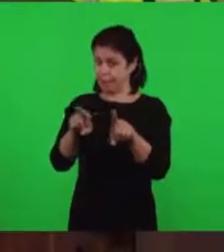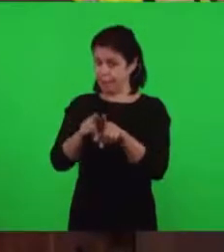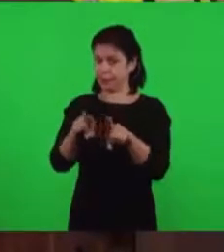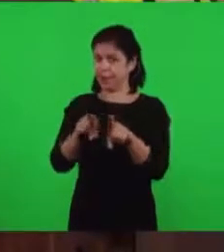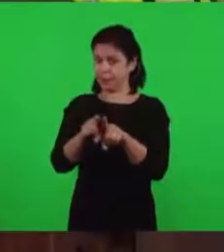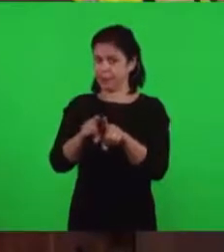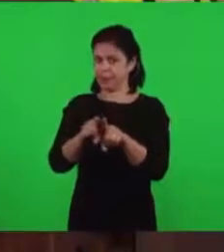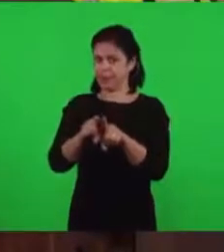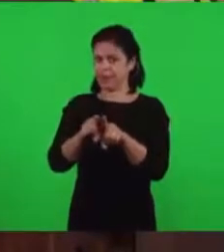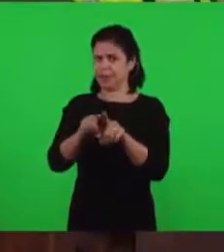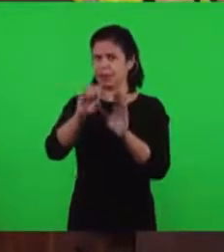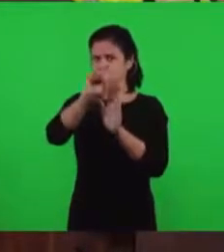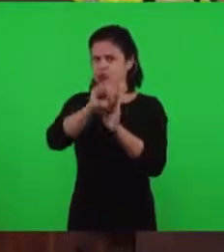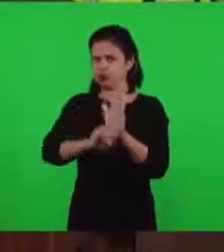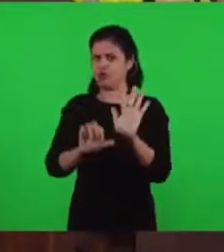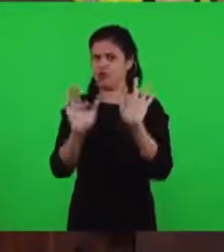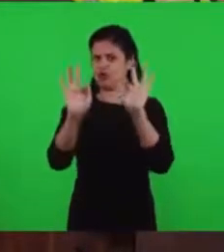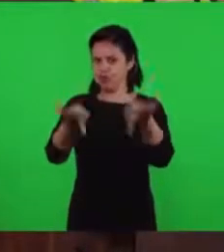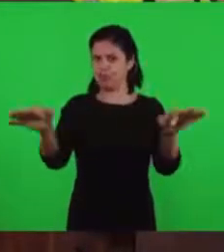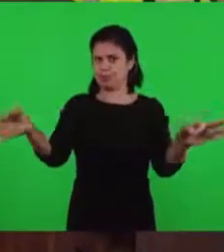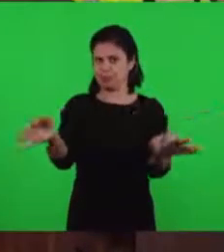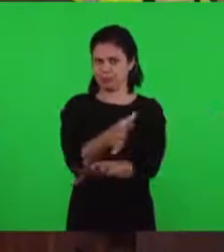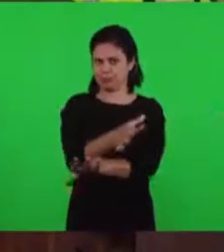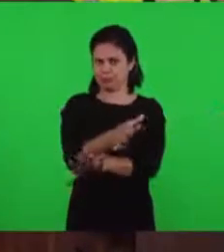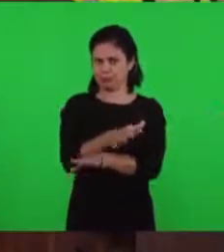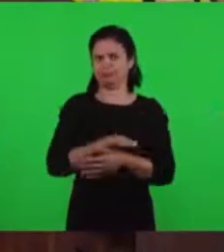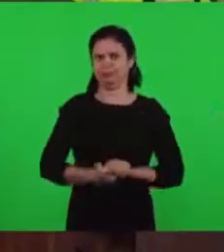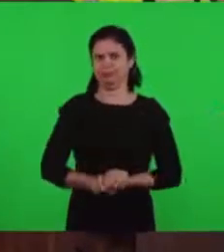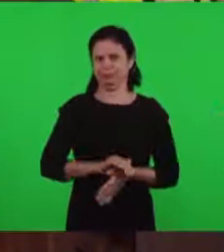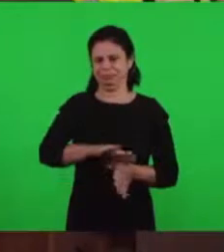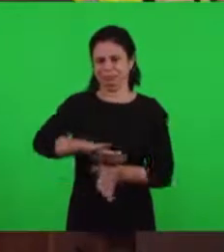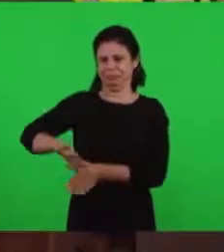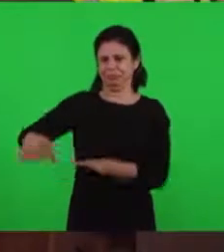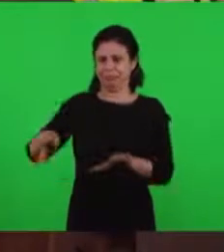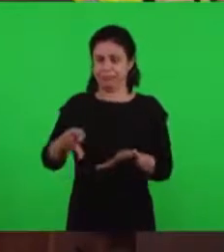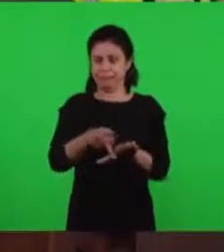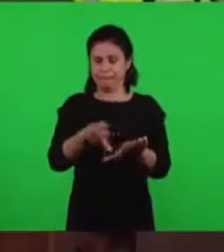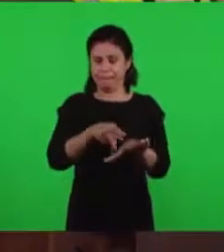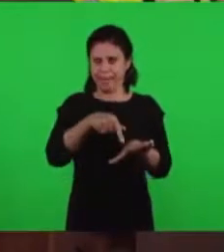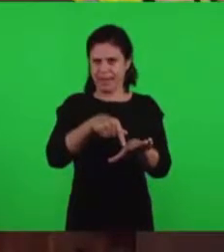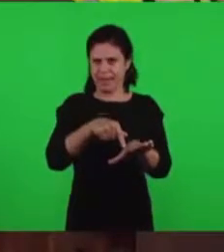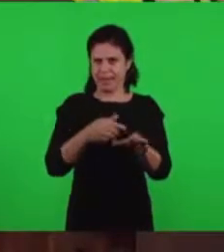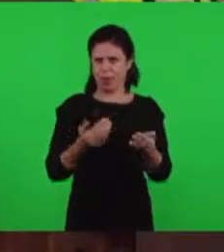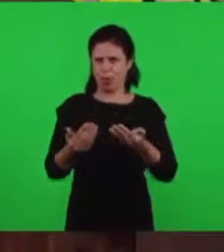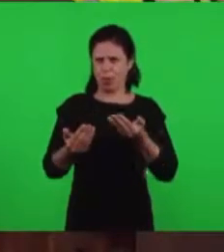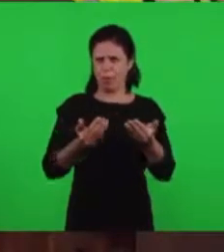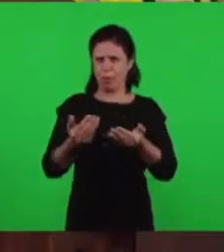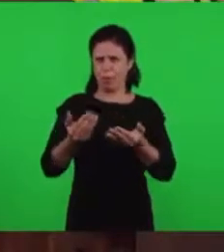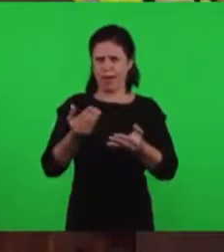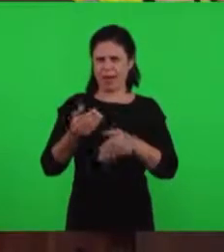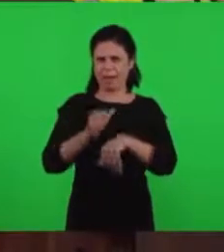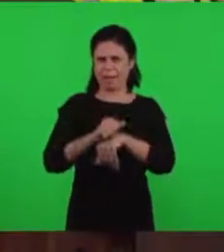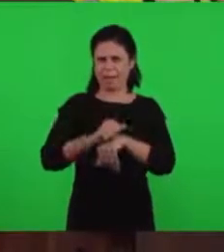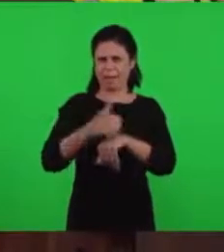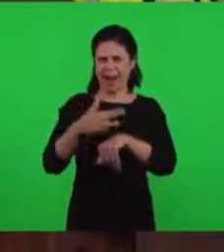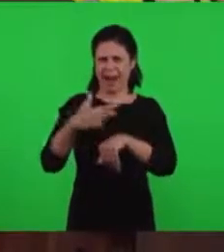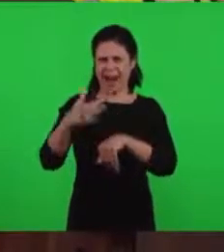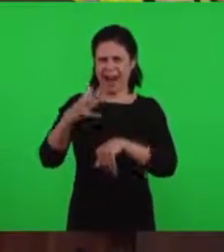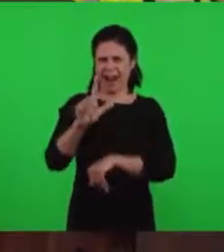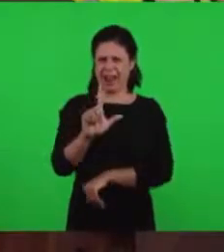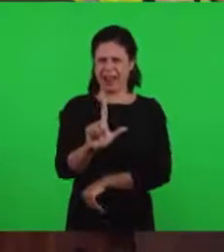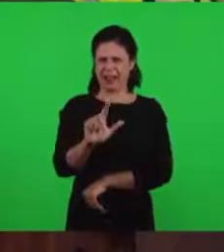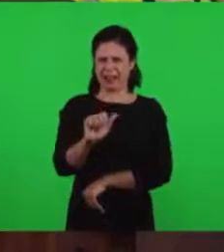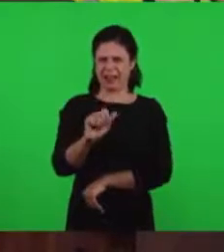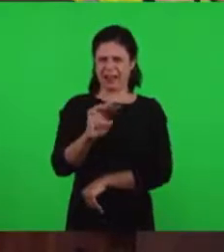consumação dos séculos os pés semelhantes ao la tão reluzente aquele que se